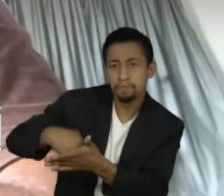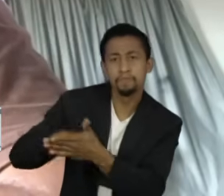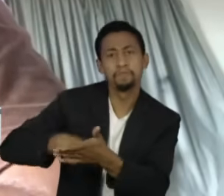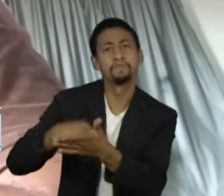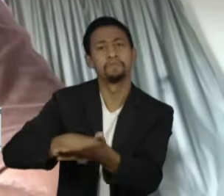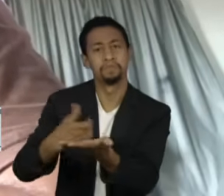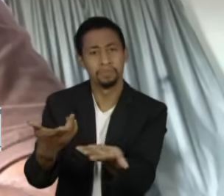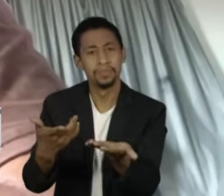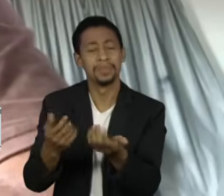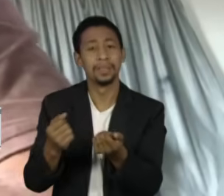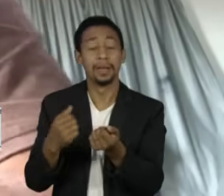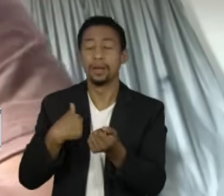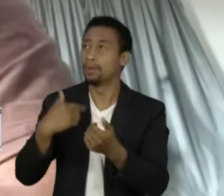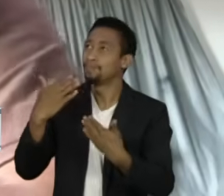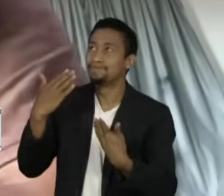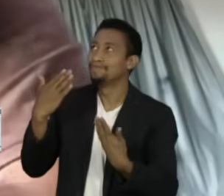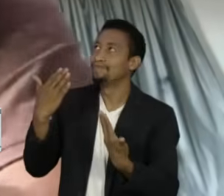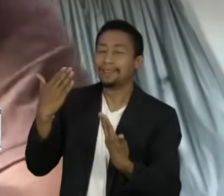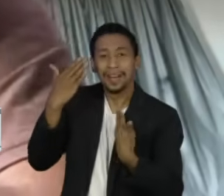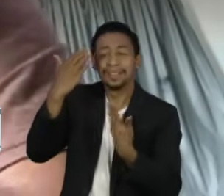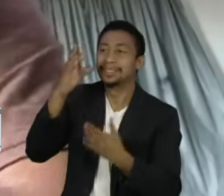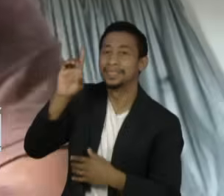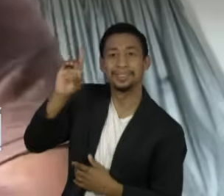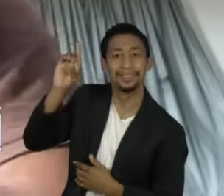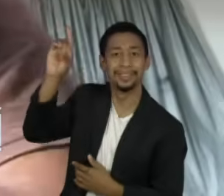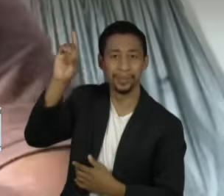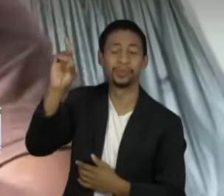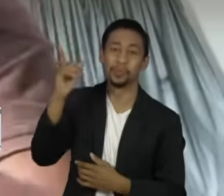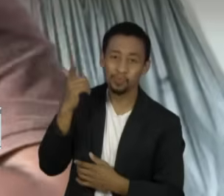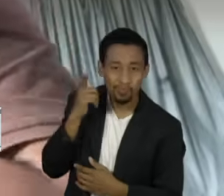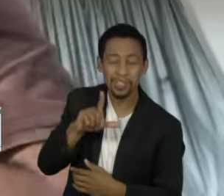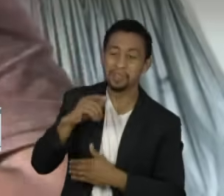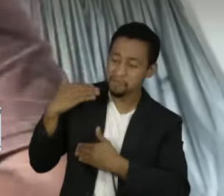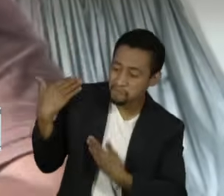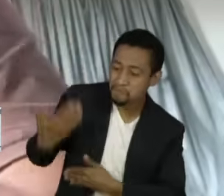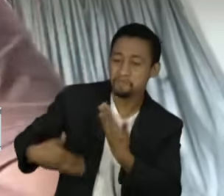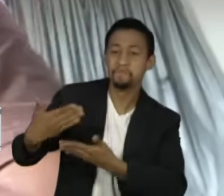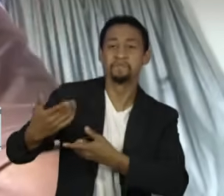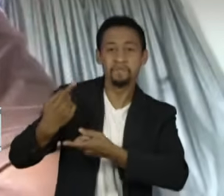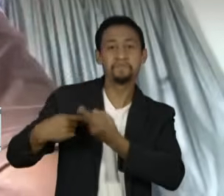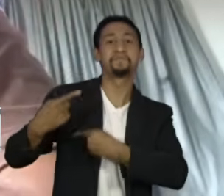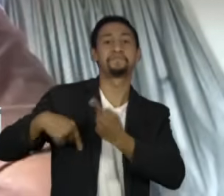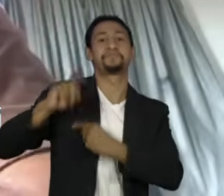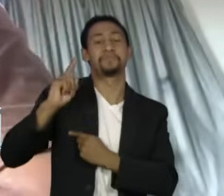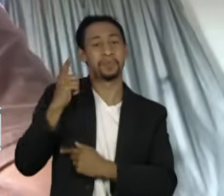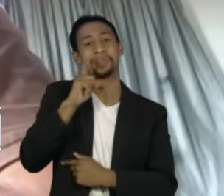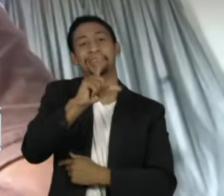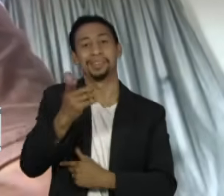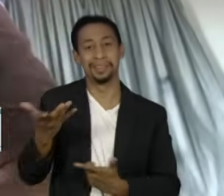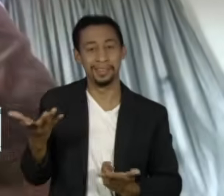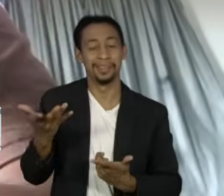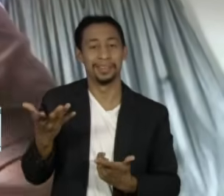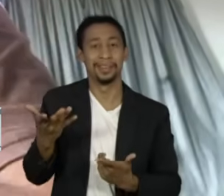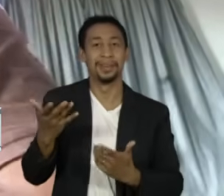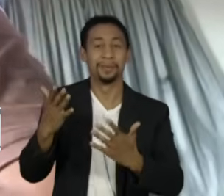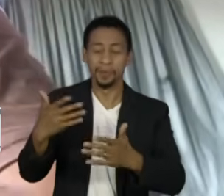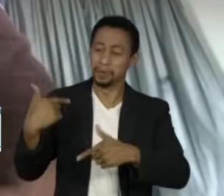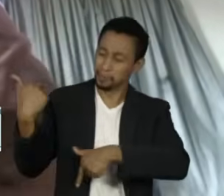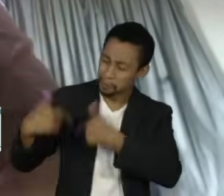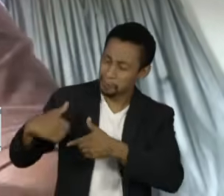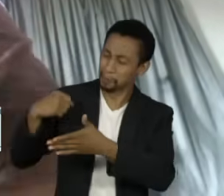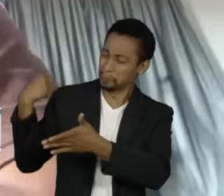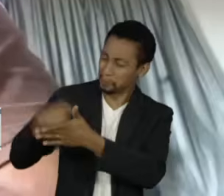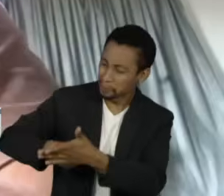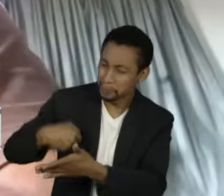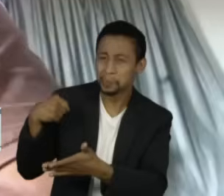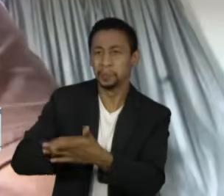Eu, graças a Deus, consegui chegar aqui pela arte, assim, e foi muito importante. É lógico que tem a questão da luta, do dia a